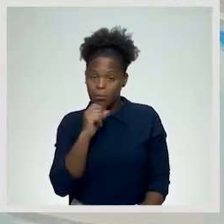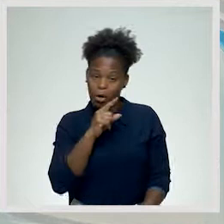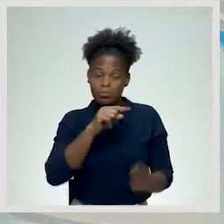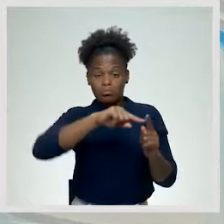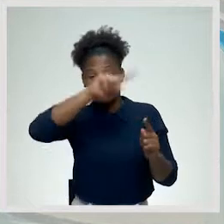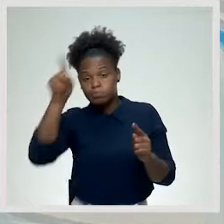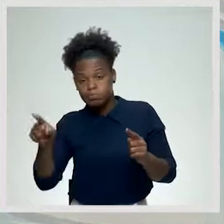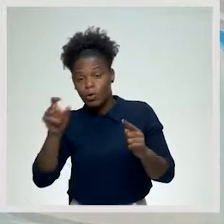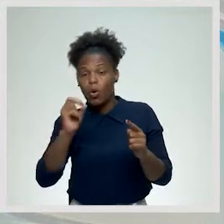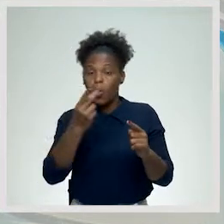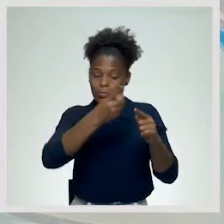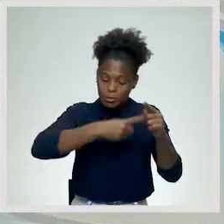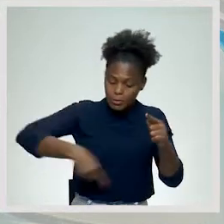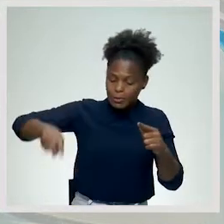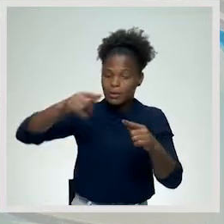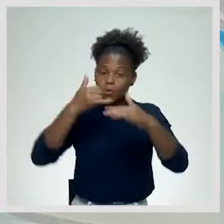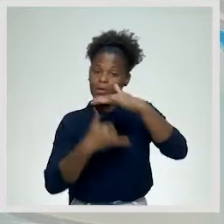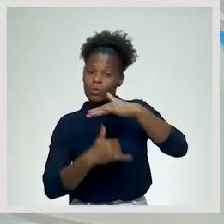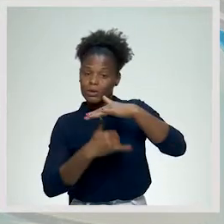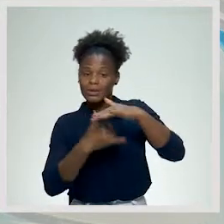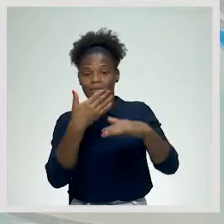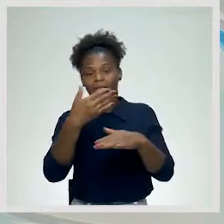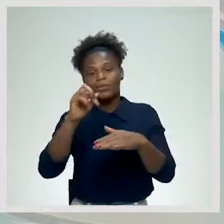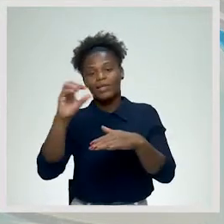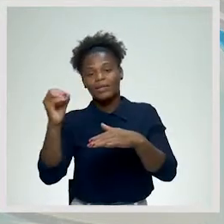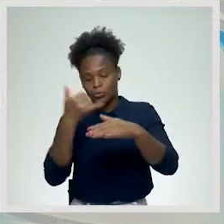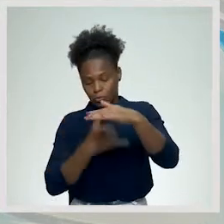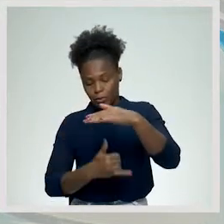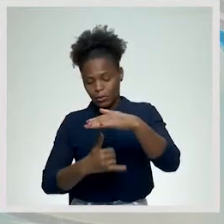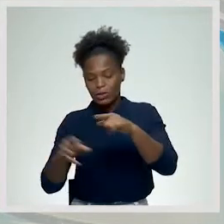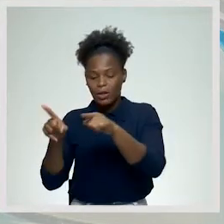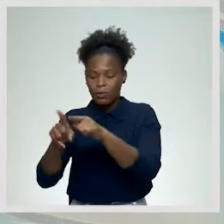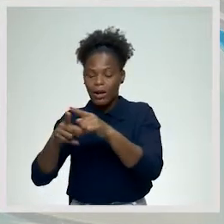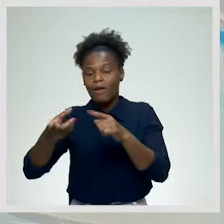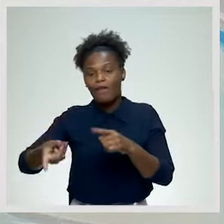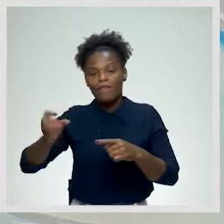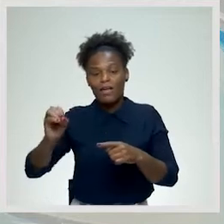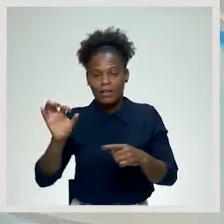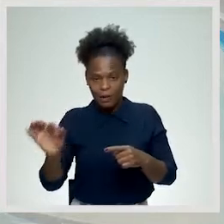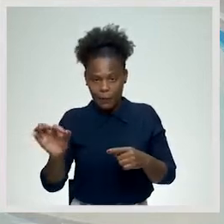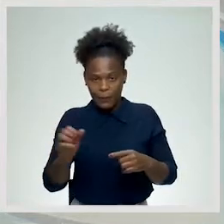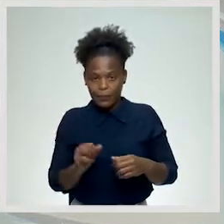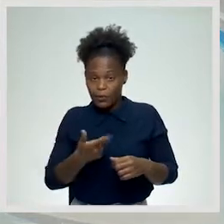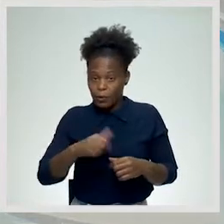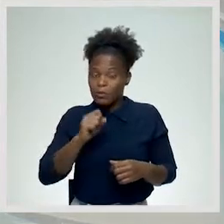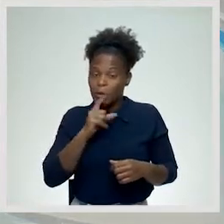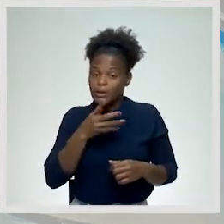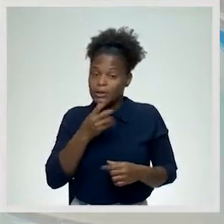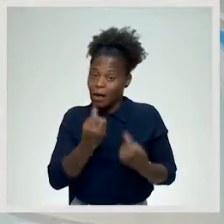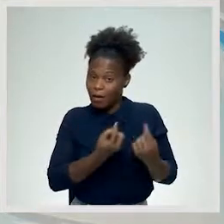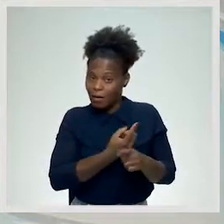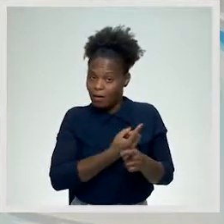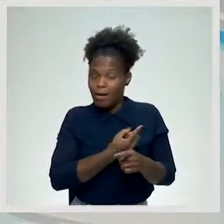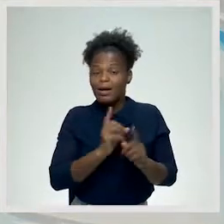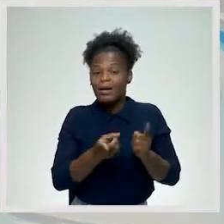ou pode ser aqui, sobre 2. Então 180 sobre 2 igual a 90 graus. Então podemos dizer uma coisa, que